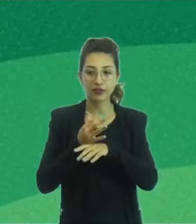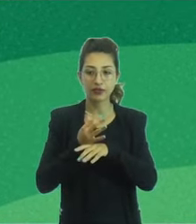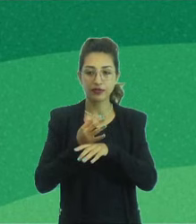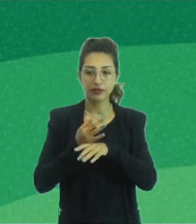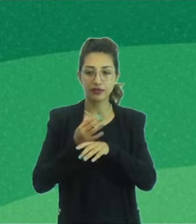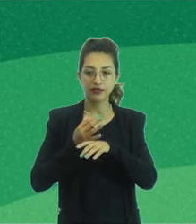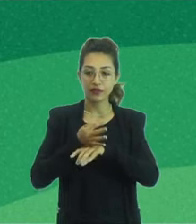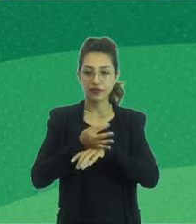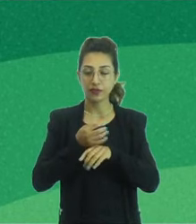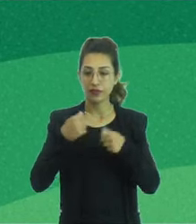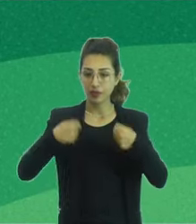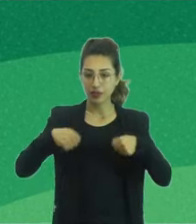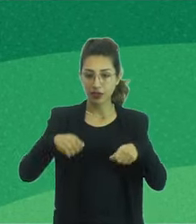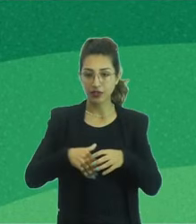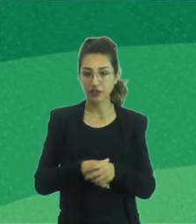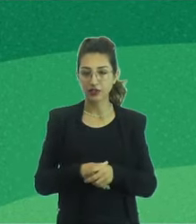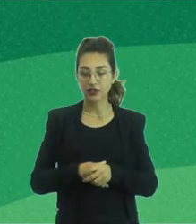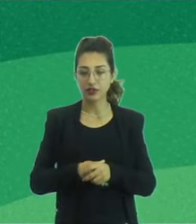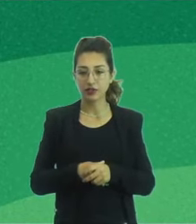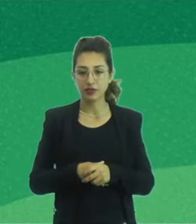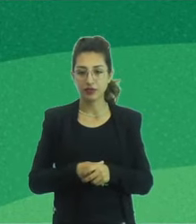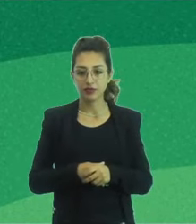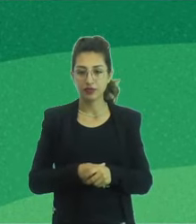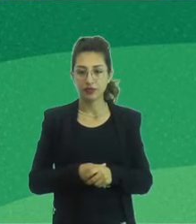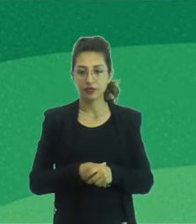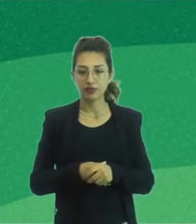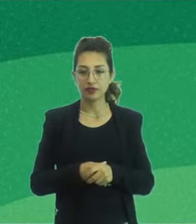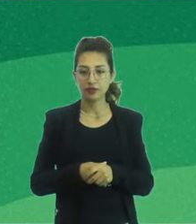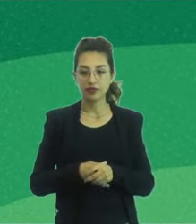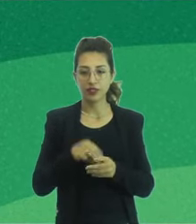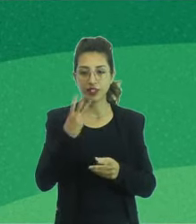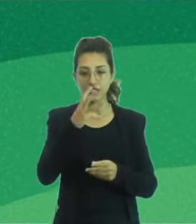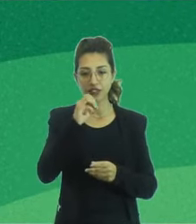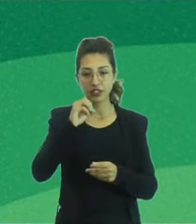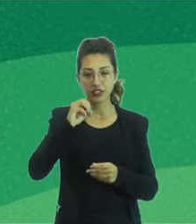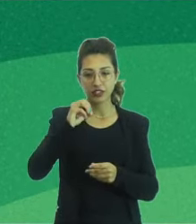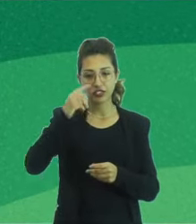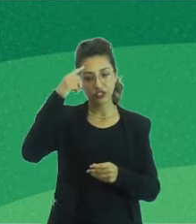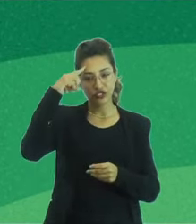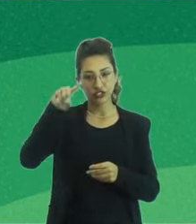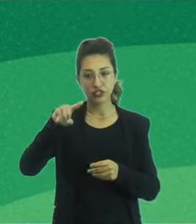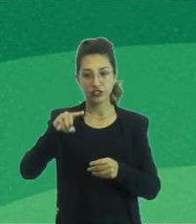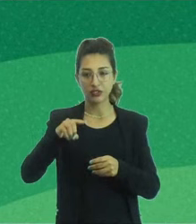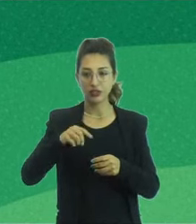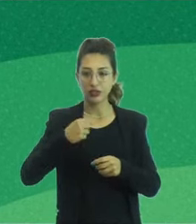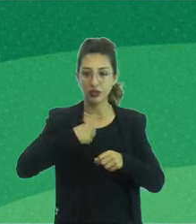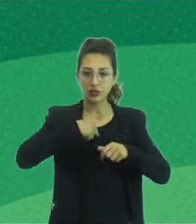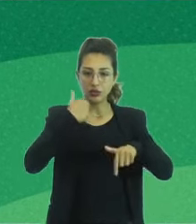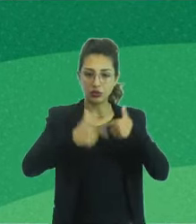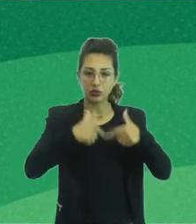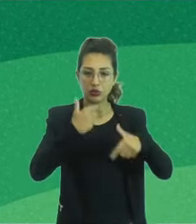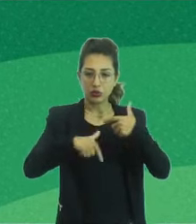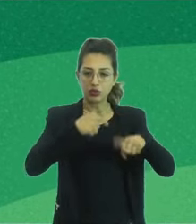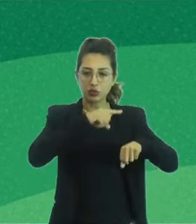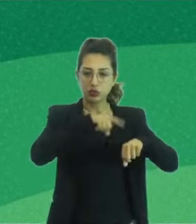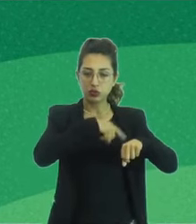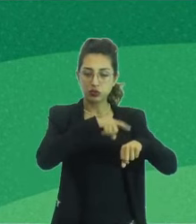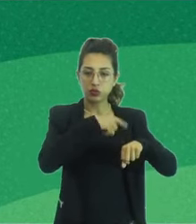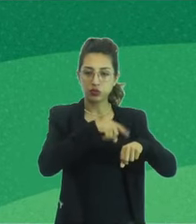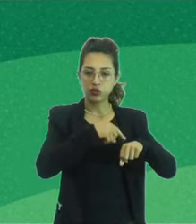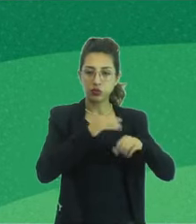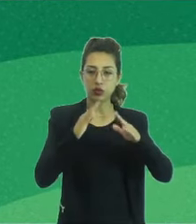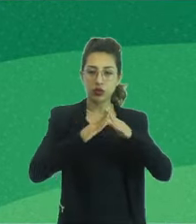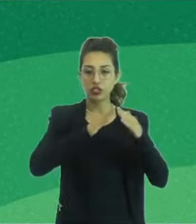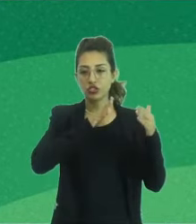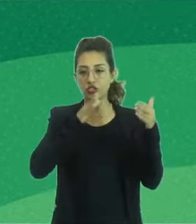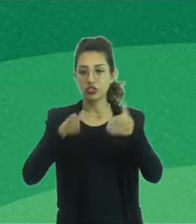foi uma parada meio dura para mim assim porque eu tava tipo 8 horas 8 horas 10 horas 12 horas E aí depois eu chego em casa e ainda tem um